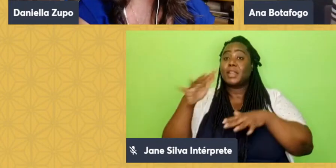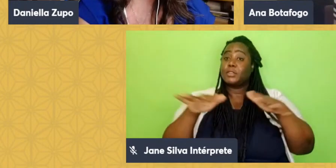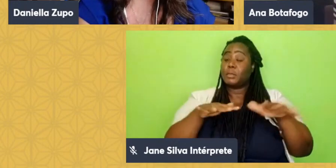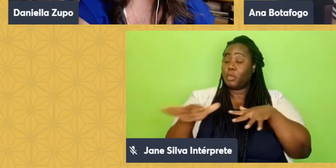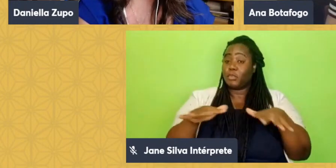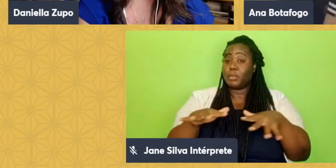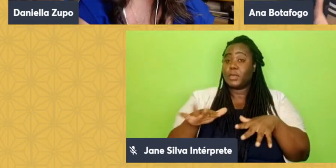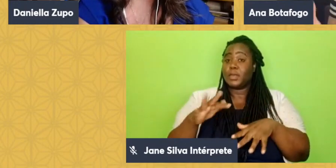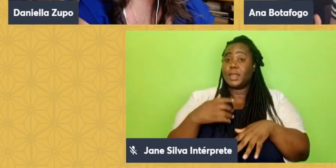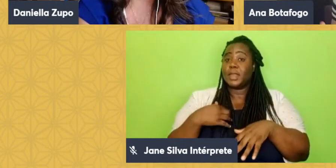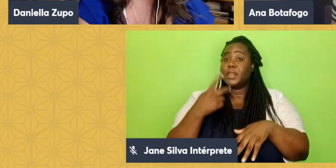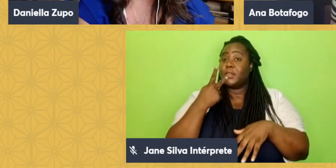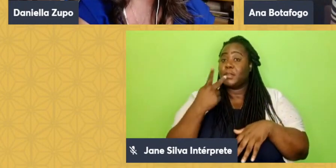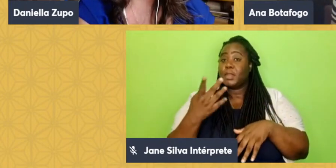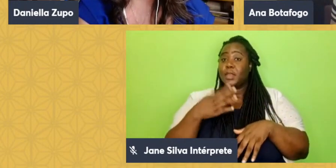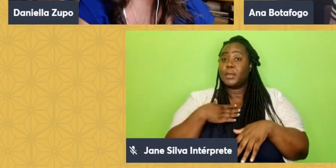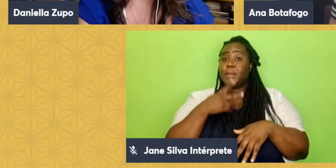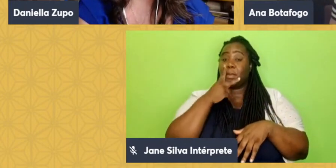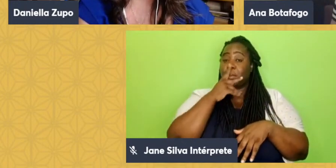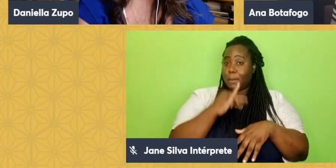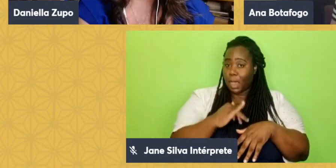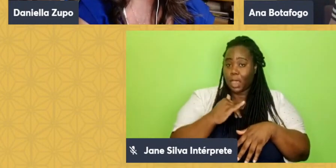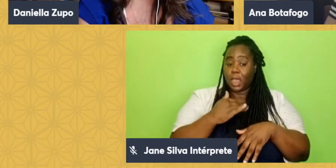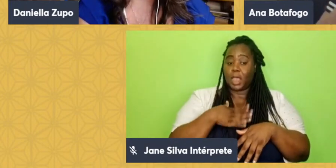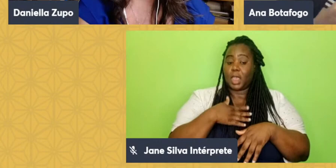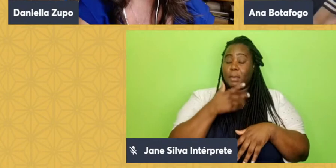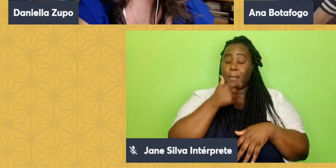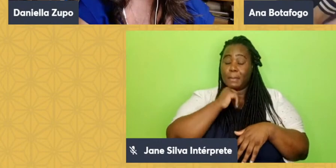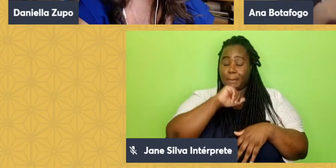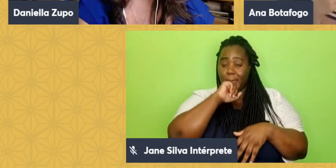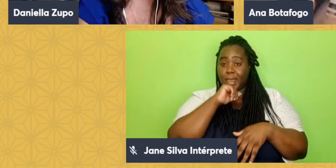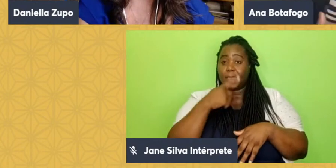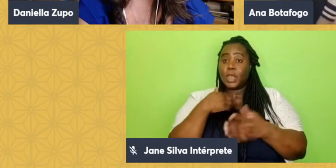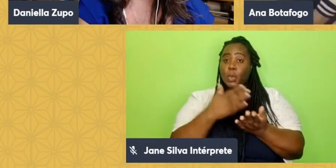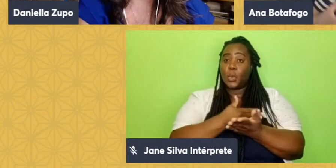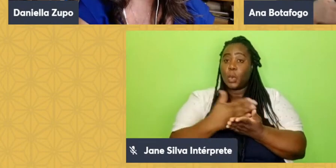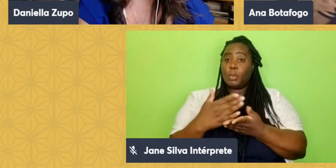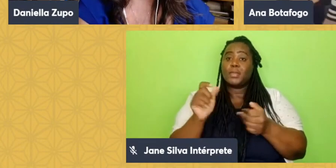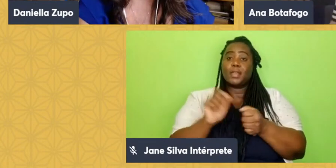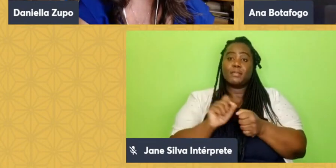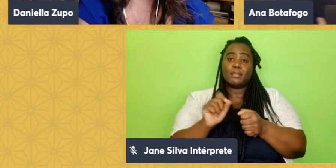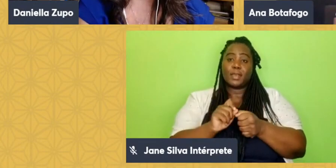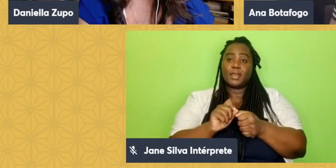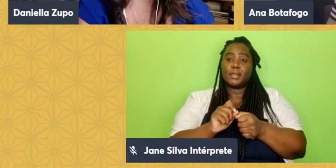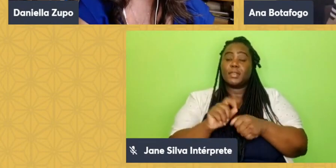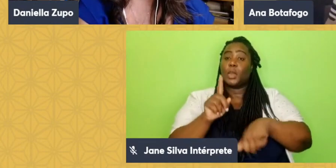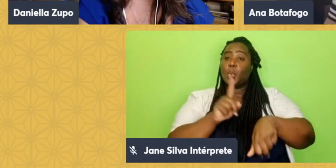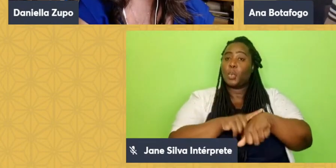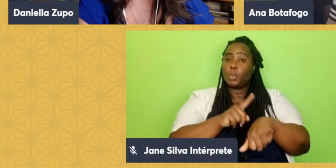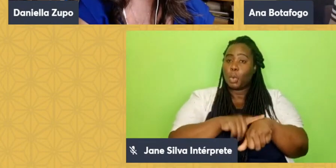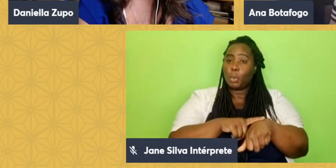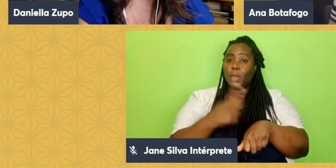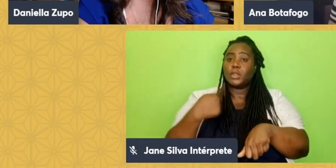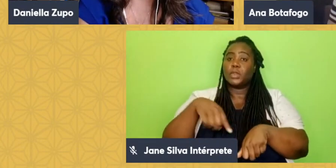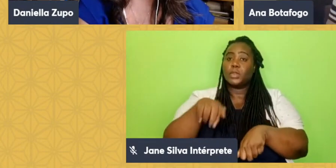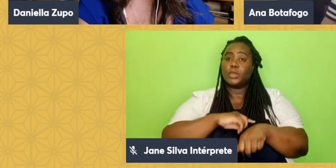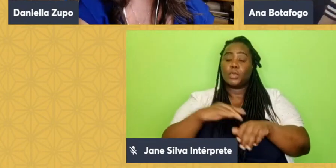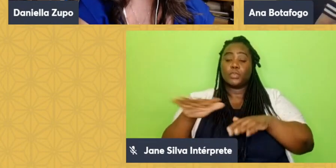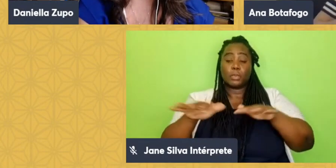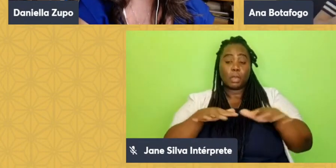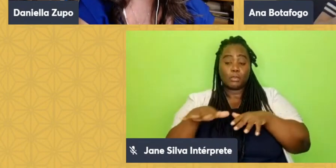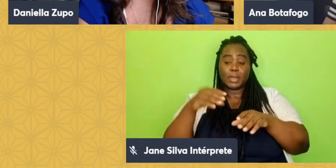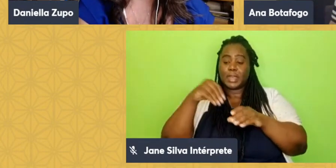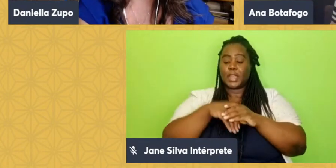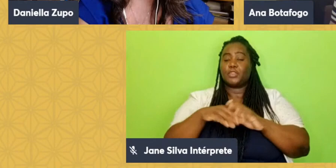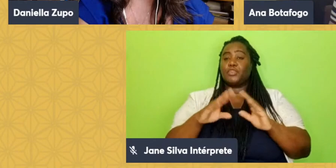mexerem eu mesmo com os meus pais comecei a fazer momentos que a gente se mexesse